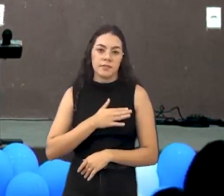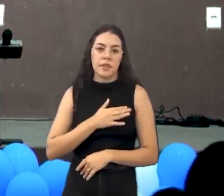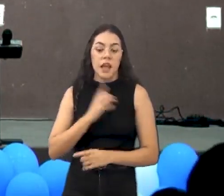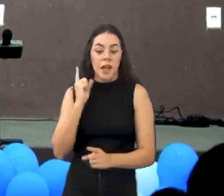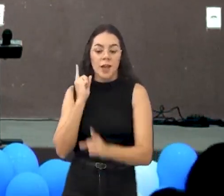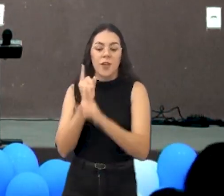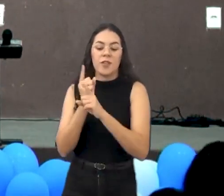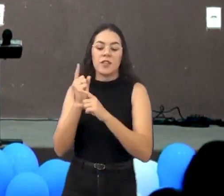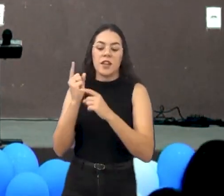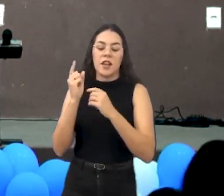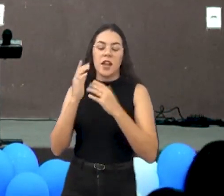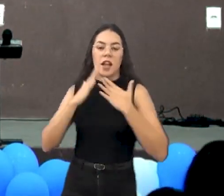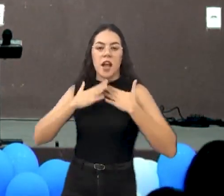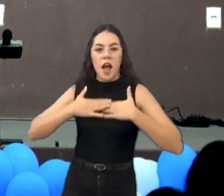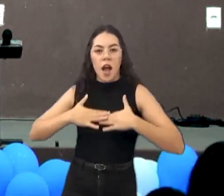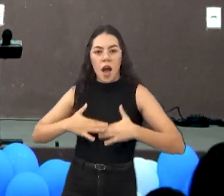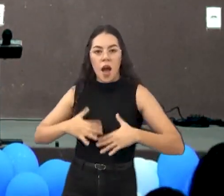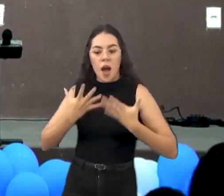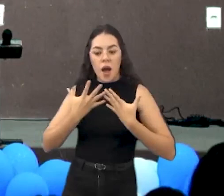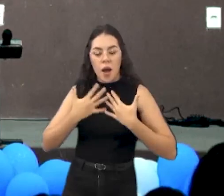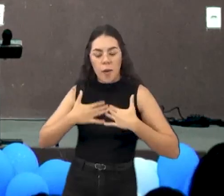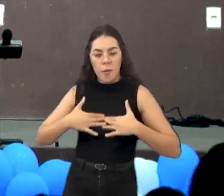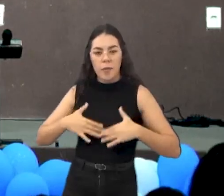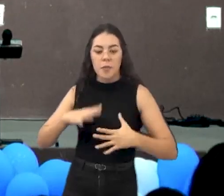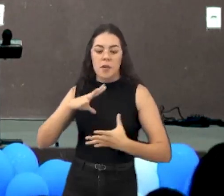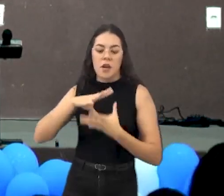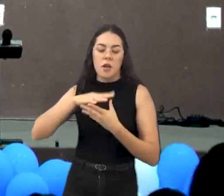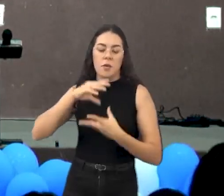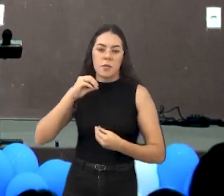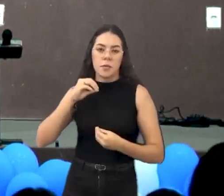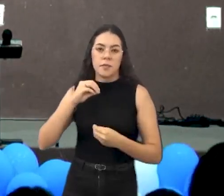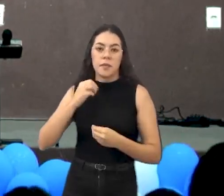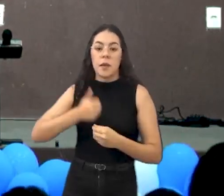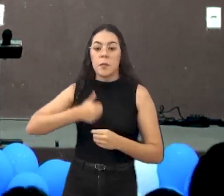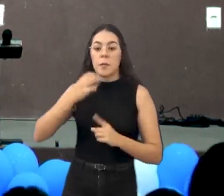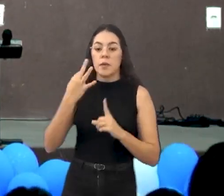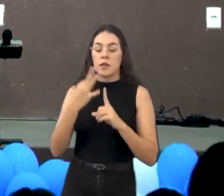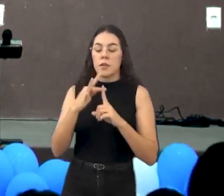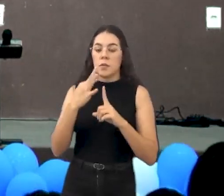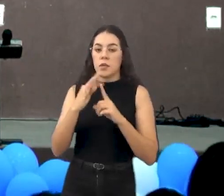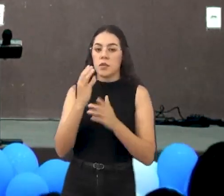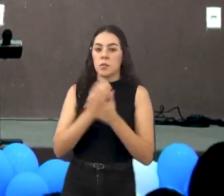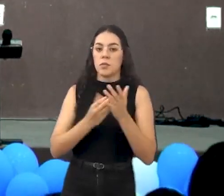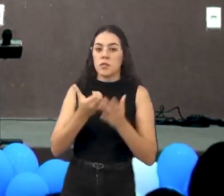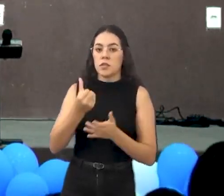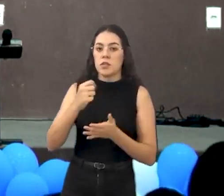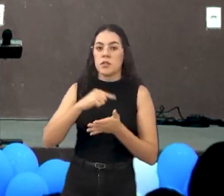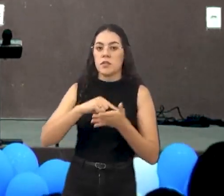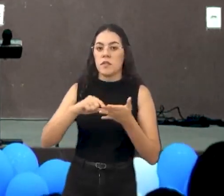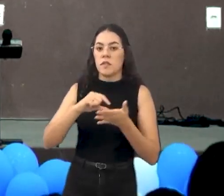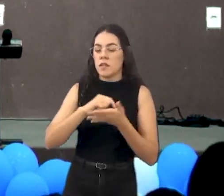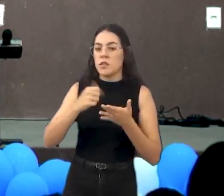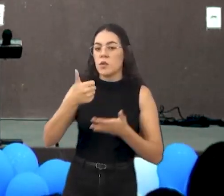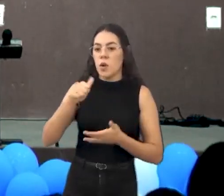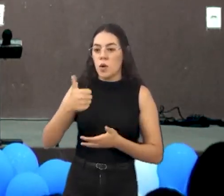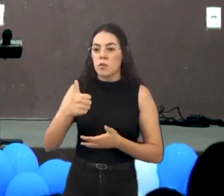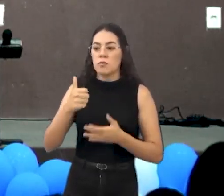encontrarei descanso para as vossas almas. 1 Timóteo, capítulo 6, verso 11, o apóstolo Paulo